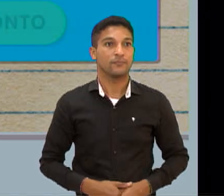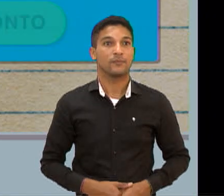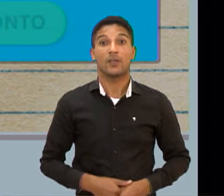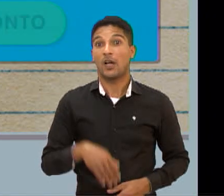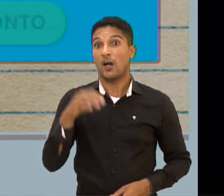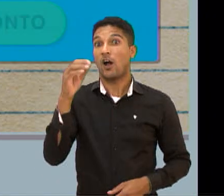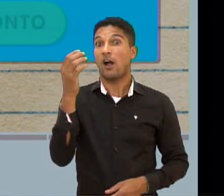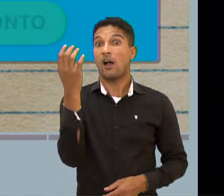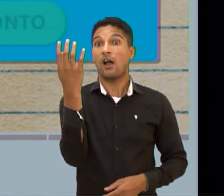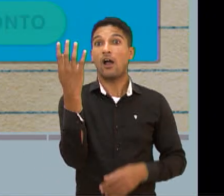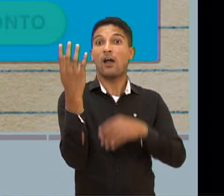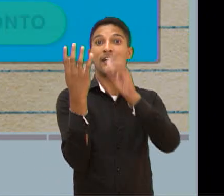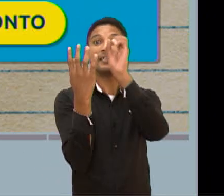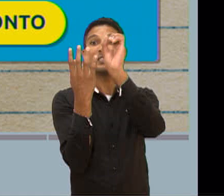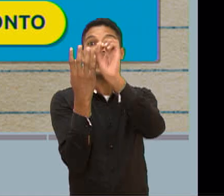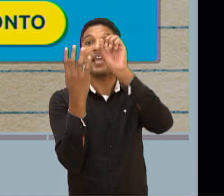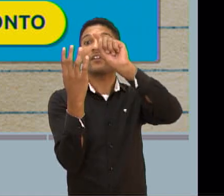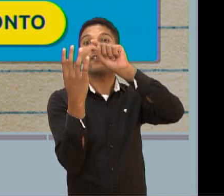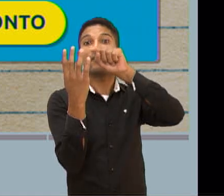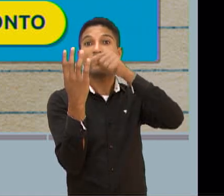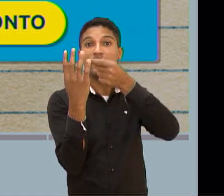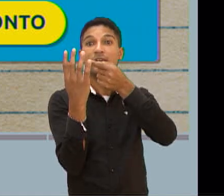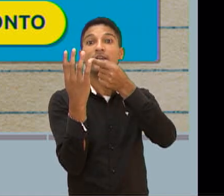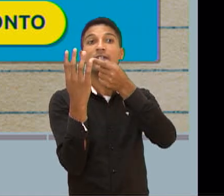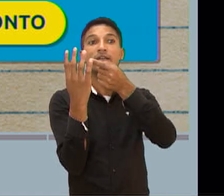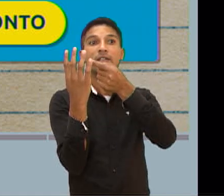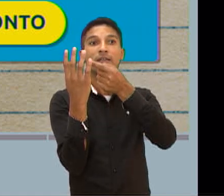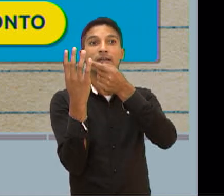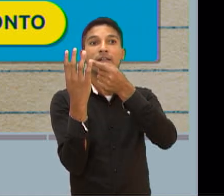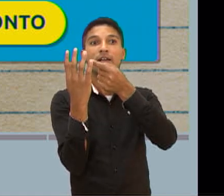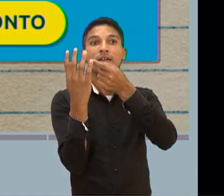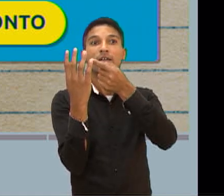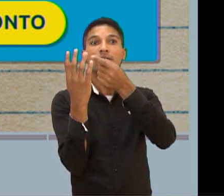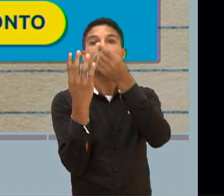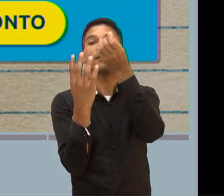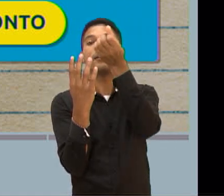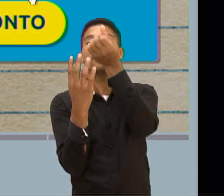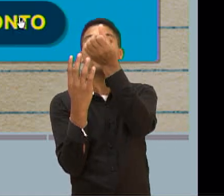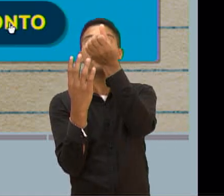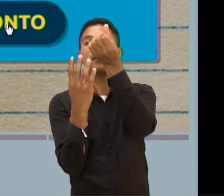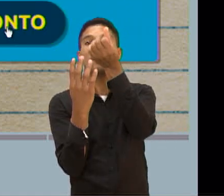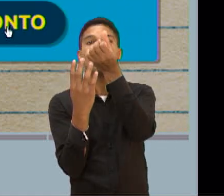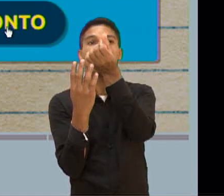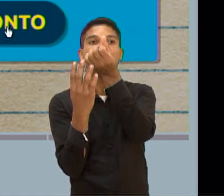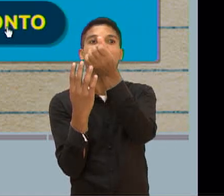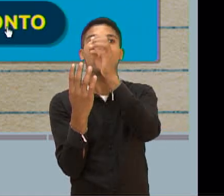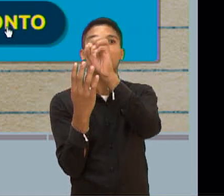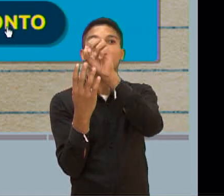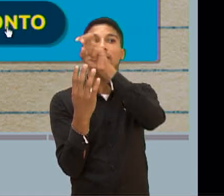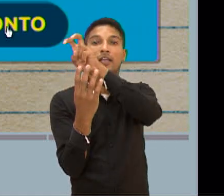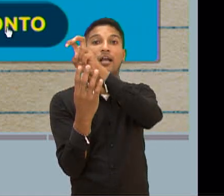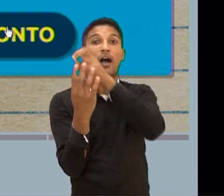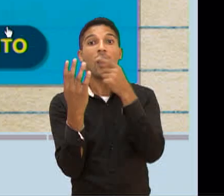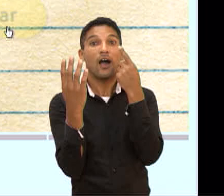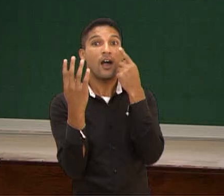0, né? O 6, o 0 e o 5. Vamos ver?